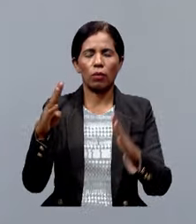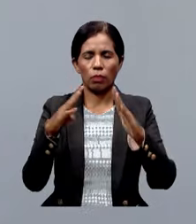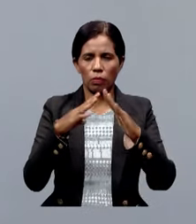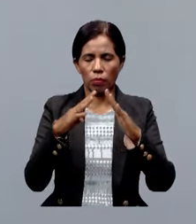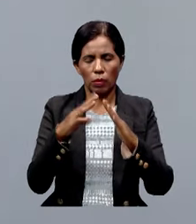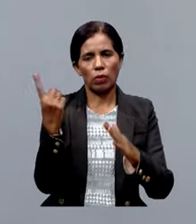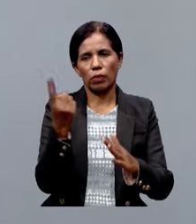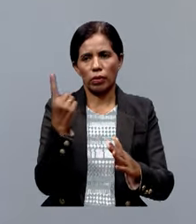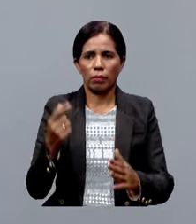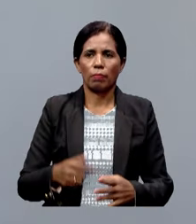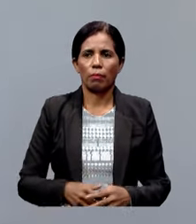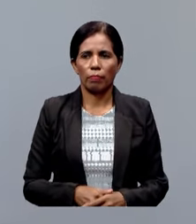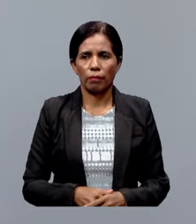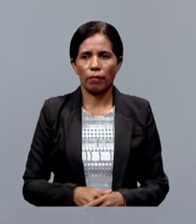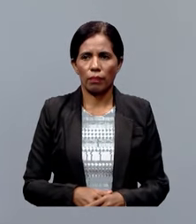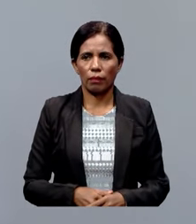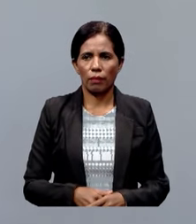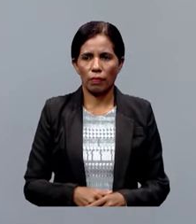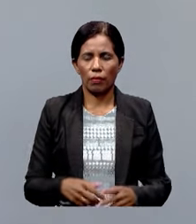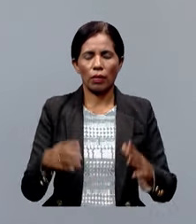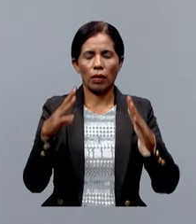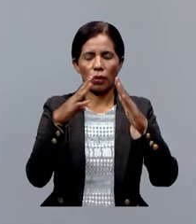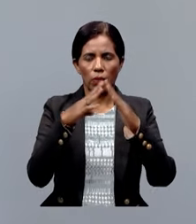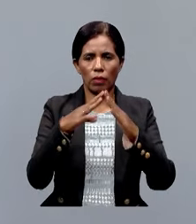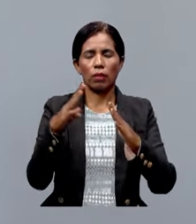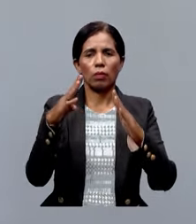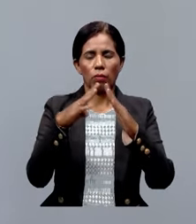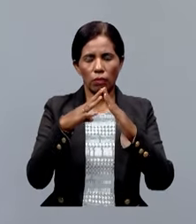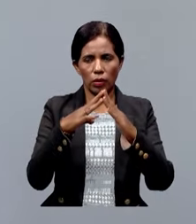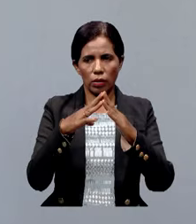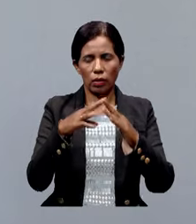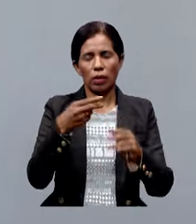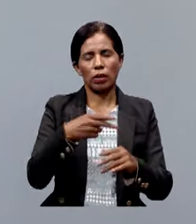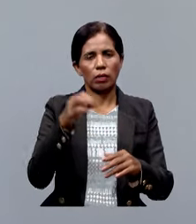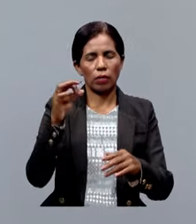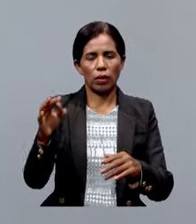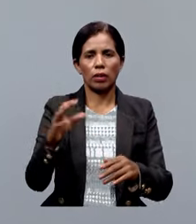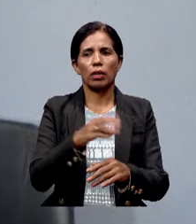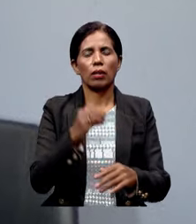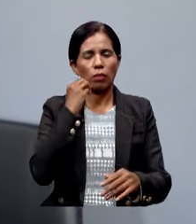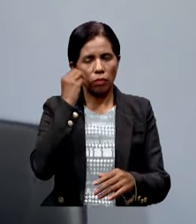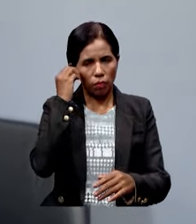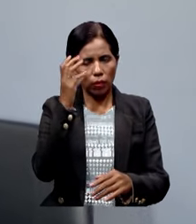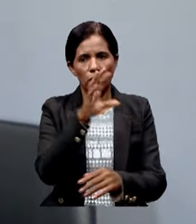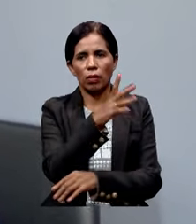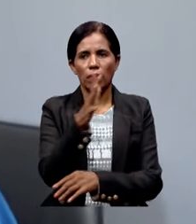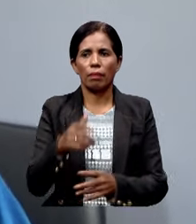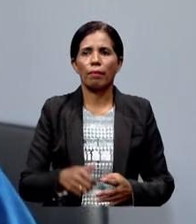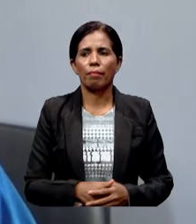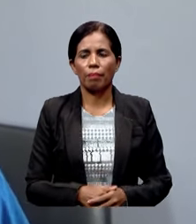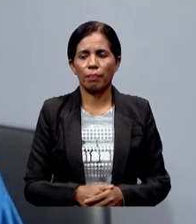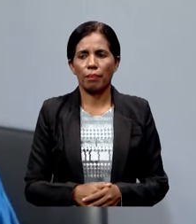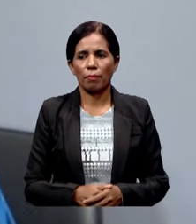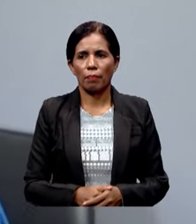makanan. I want a ko ung. Atis papen buat to serapan. Kona warai kongrai ni